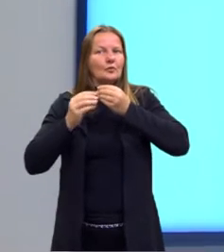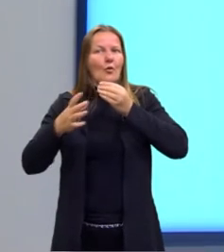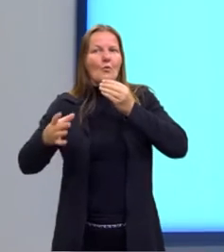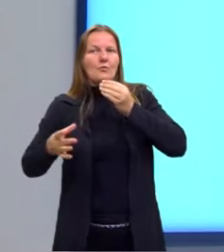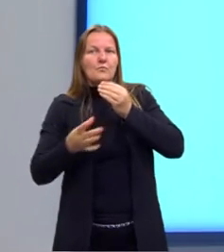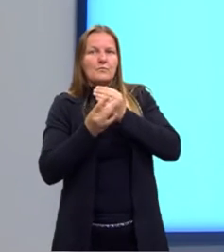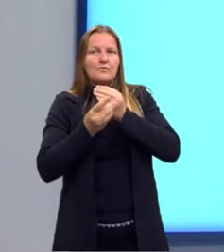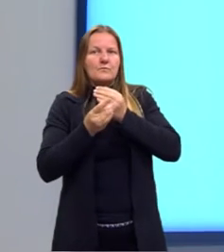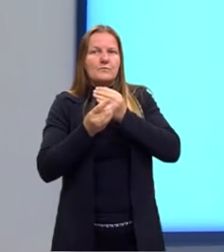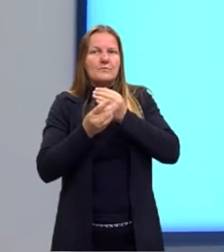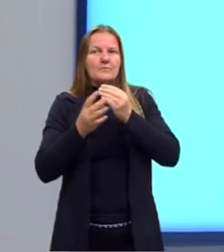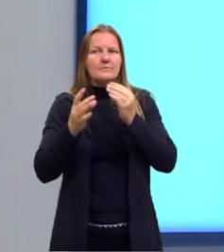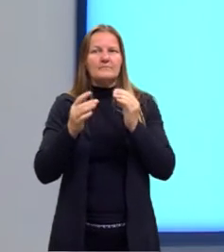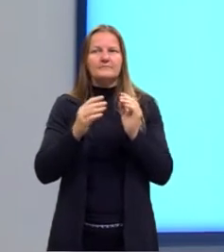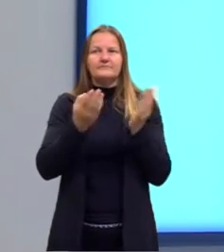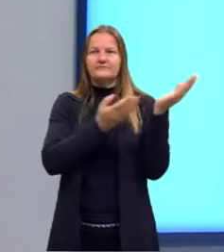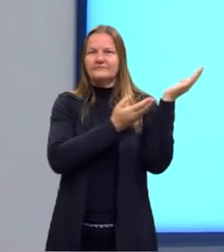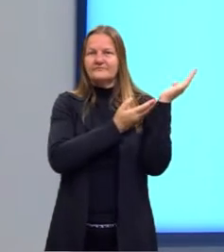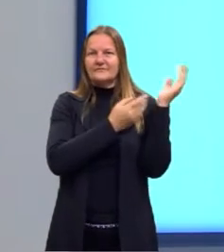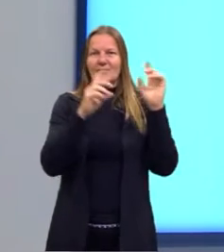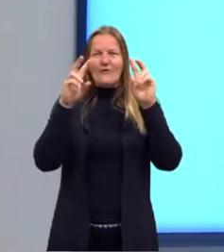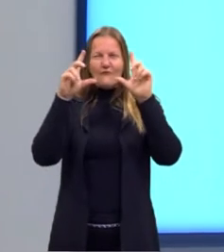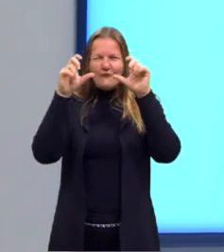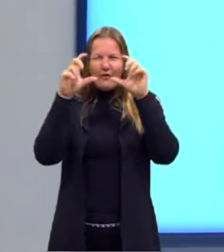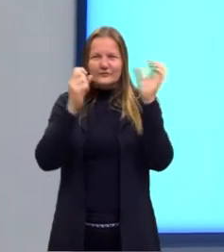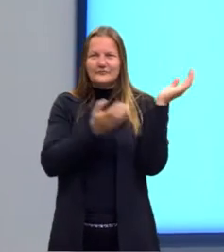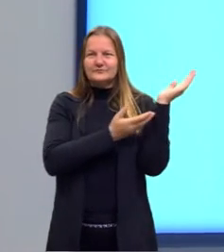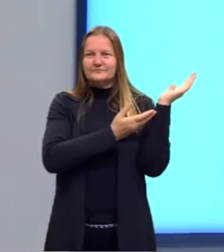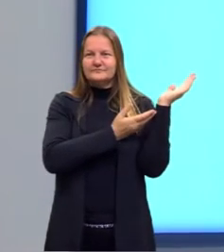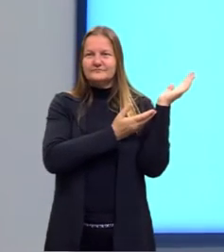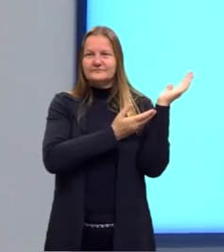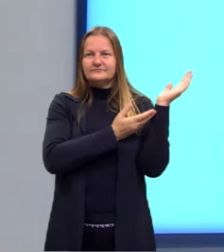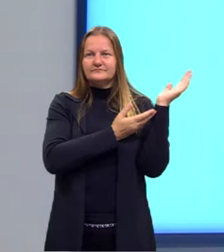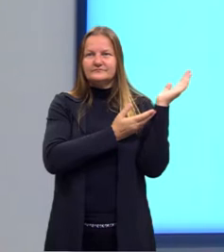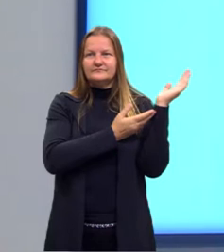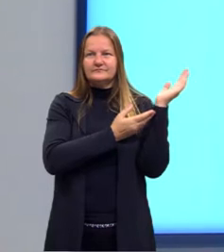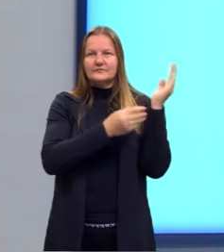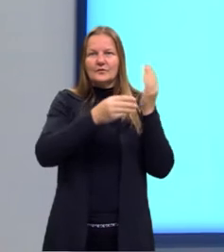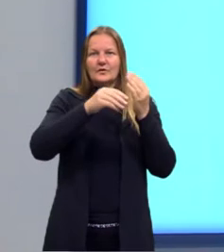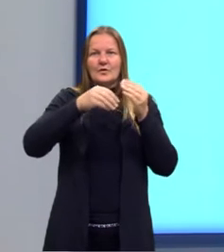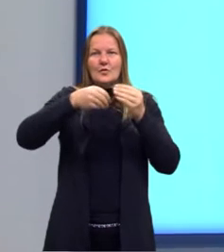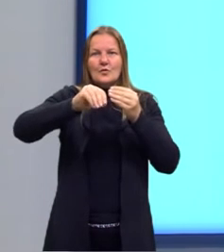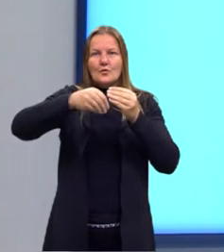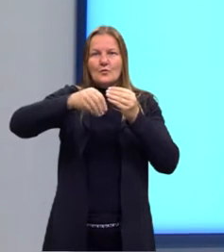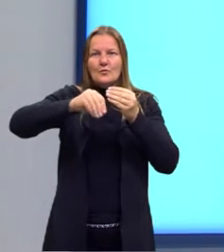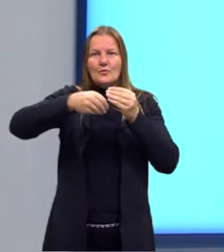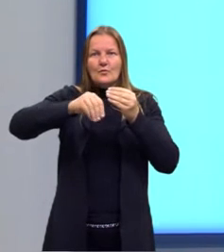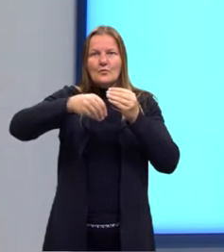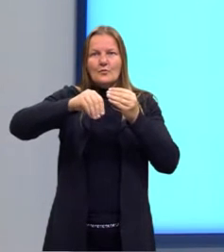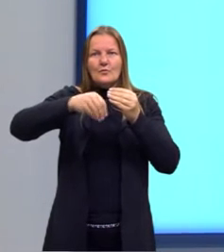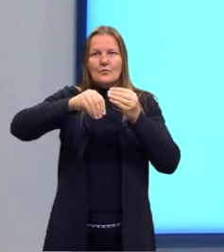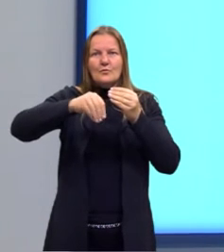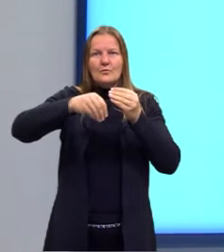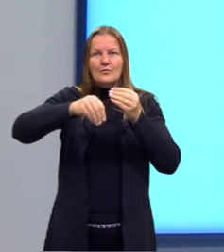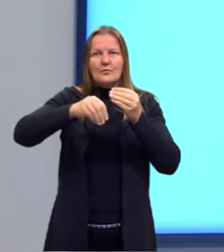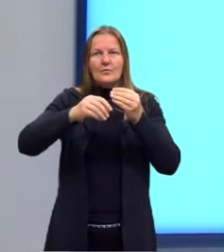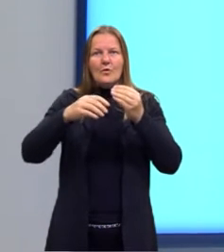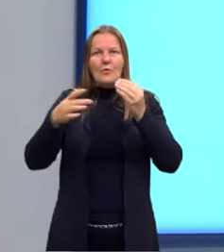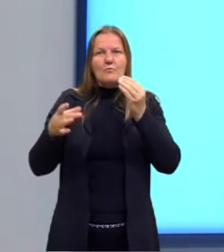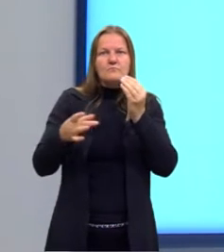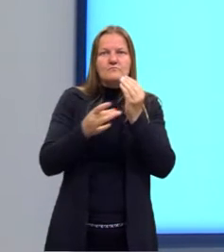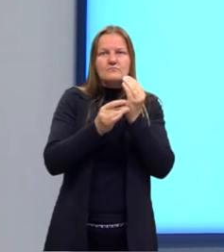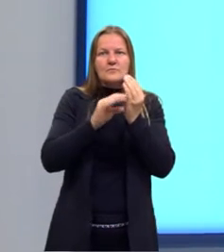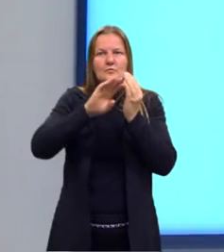o lobo é preso nesta imagem aqui o lobo é solto tá então essa